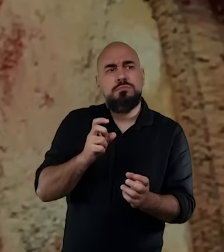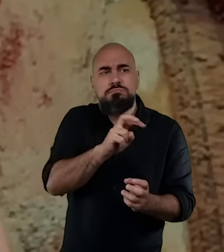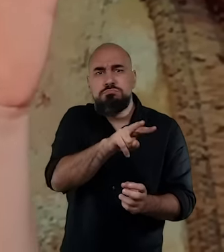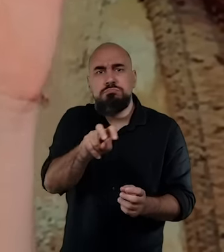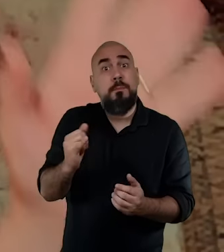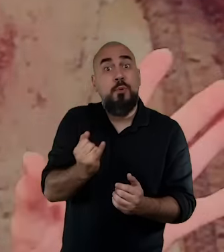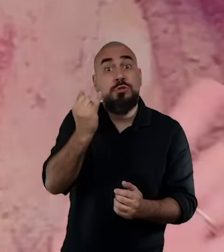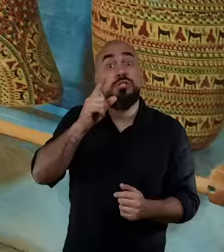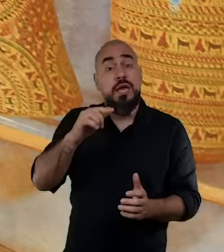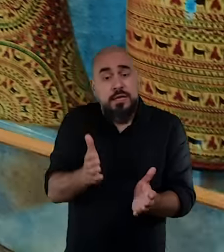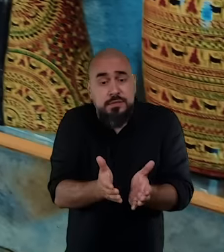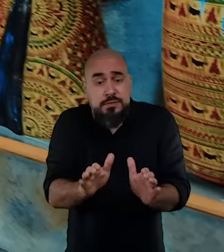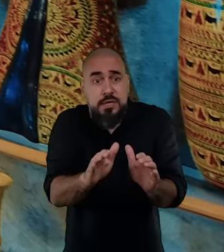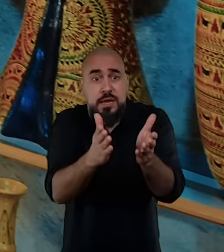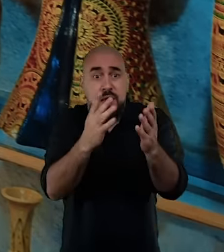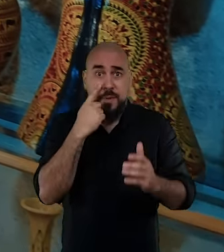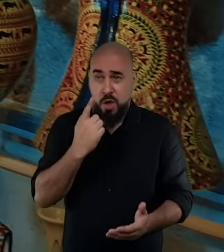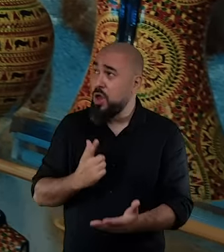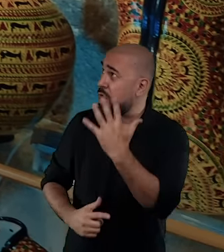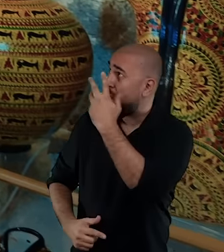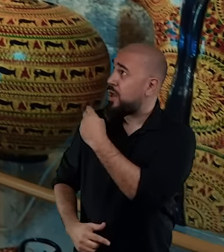são maravilhosas.